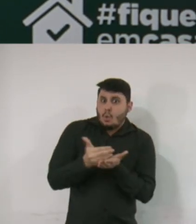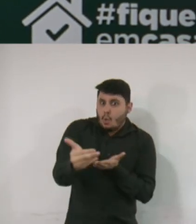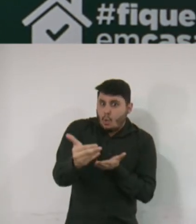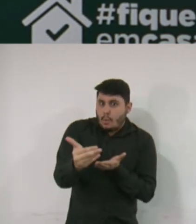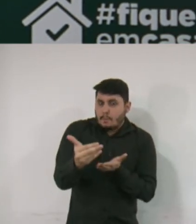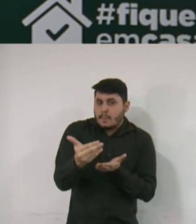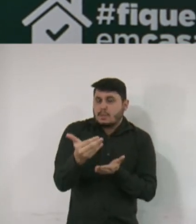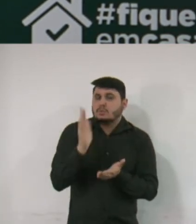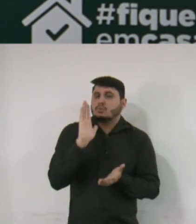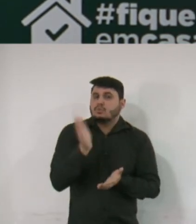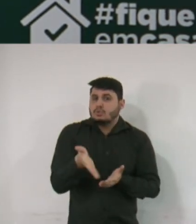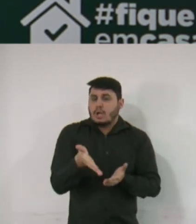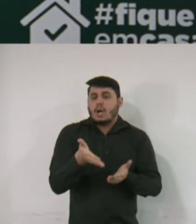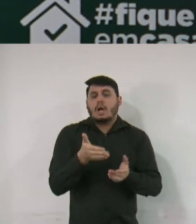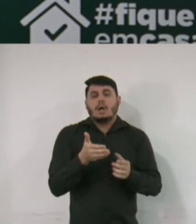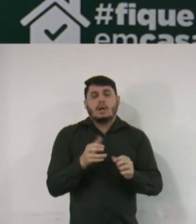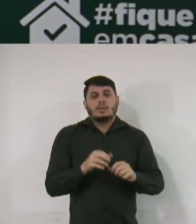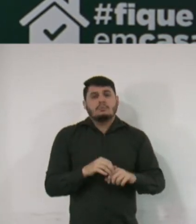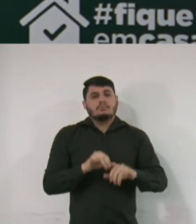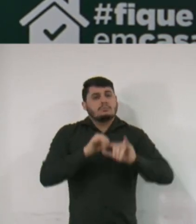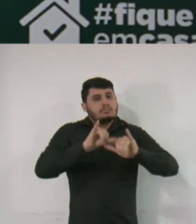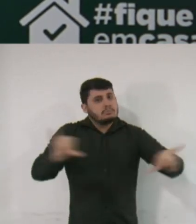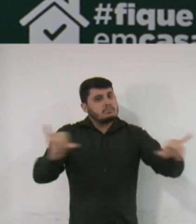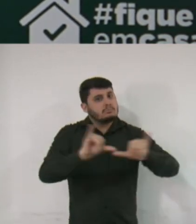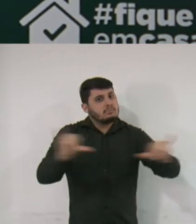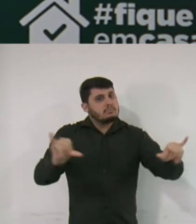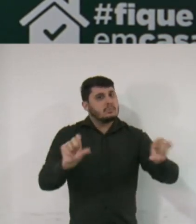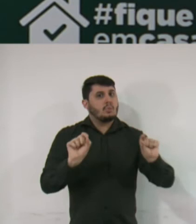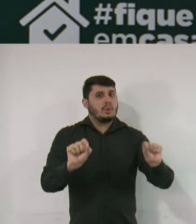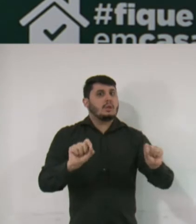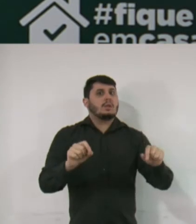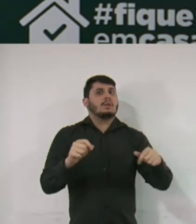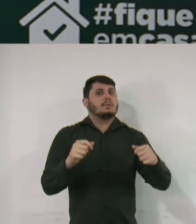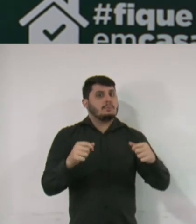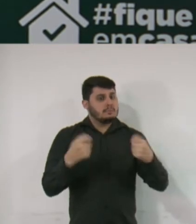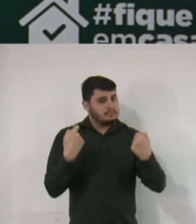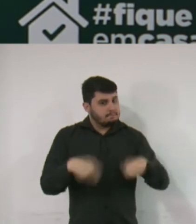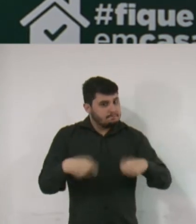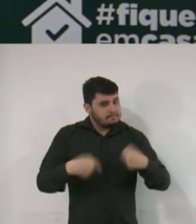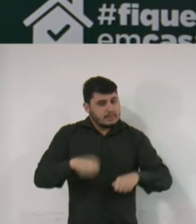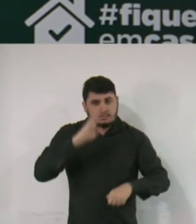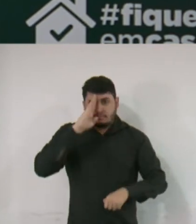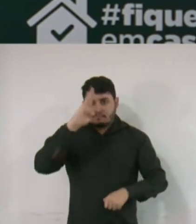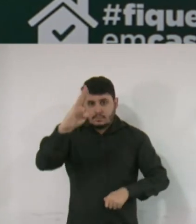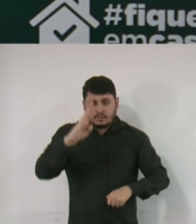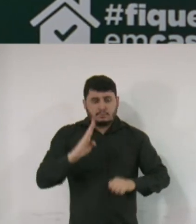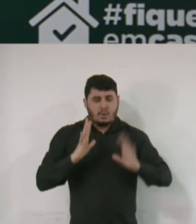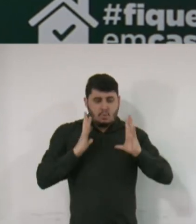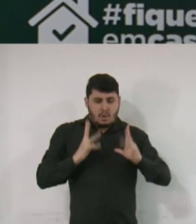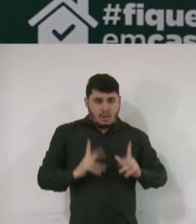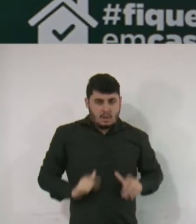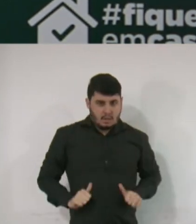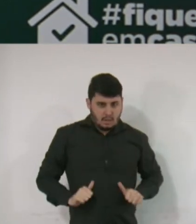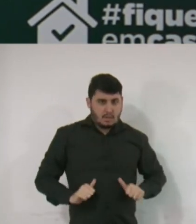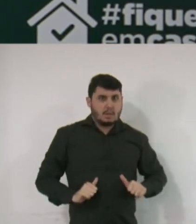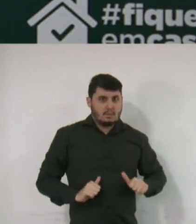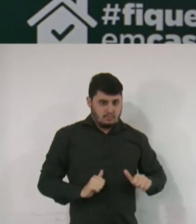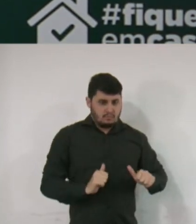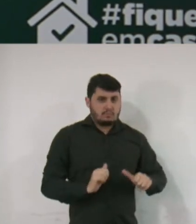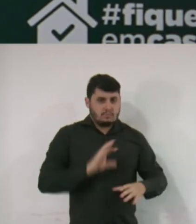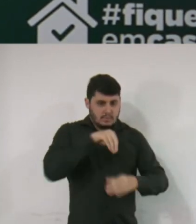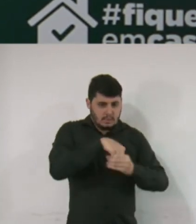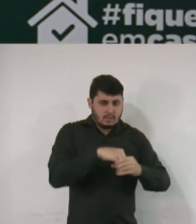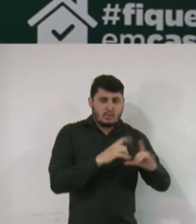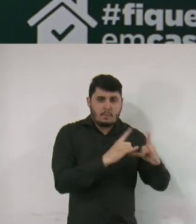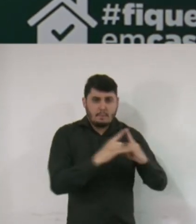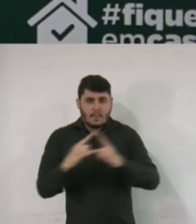foram aplicadas as medidas de higienização da abertura e manutenção dos banheiros, o distanciamento